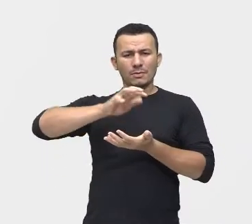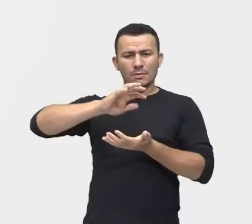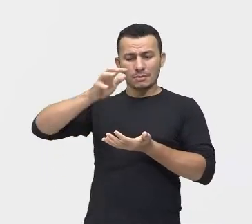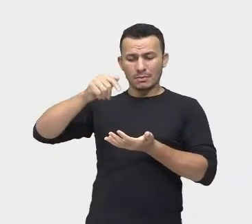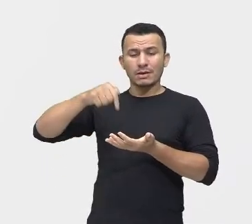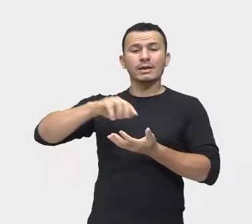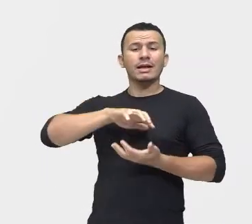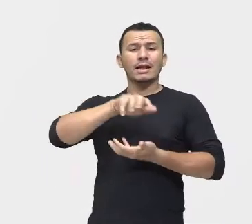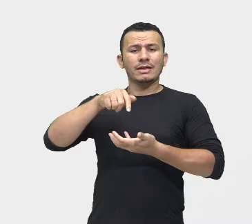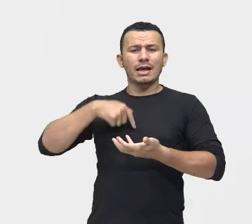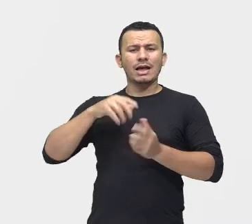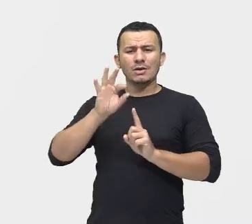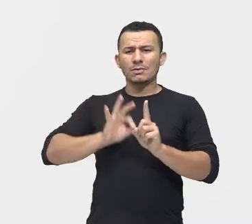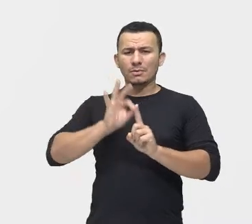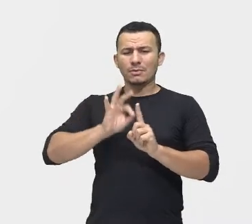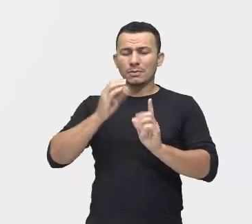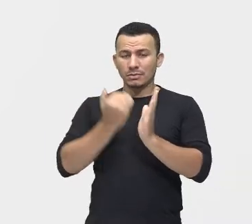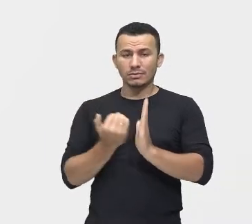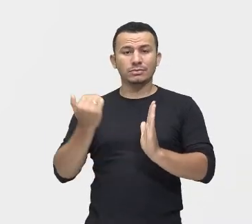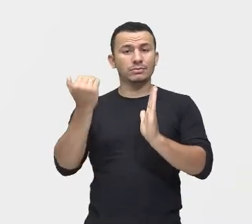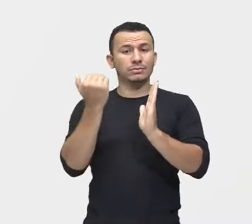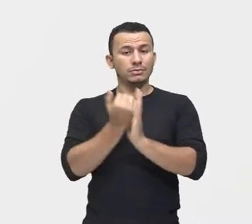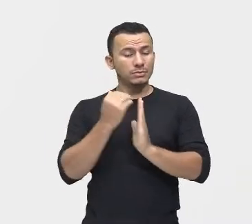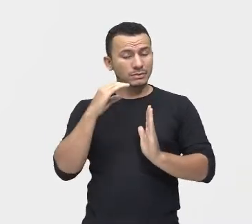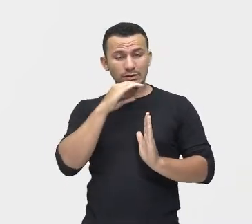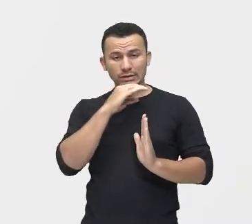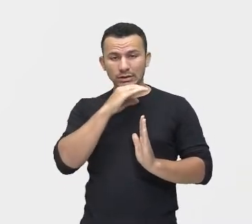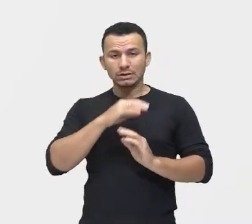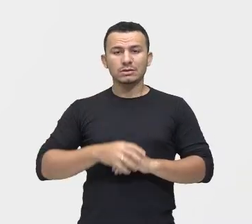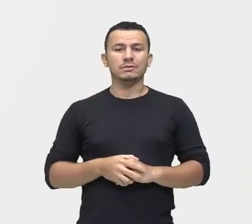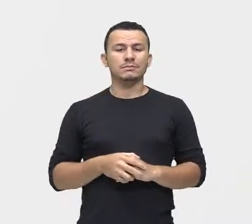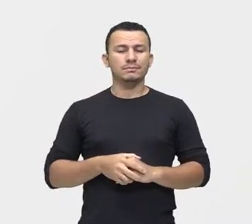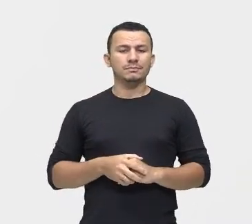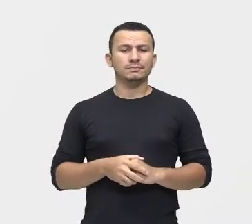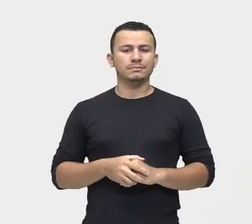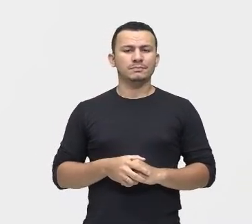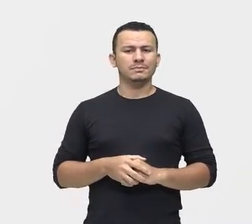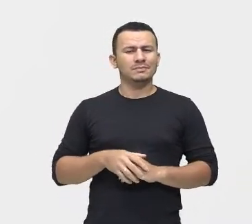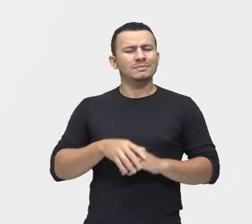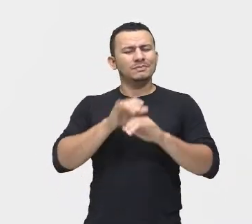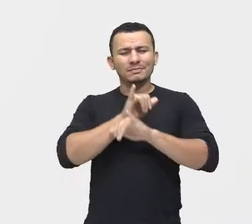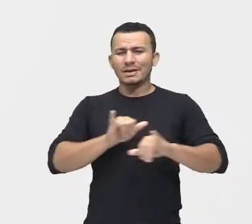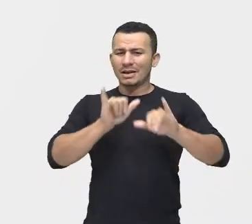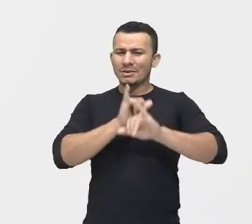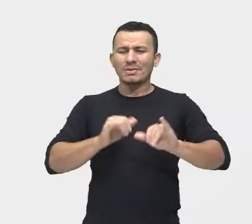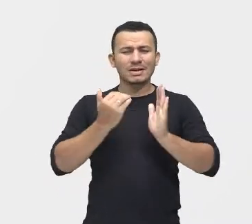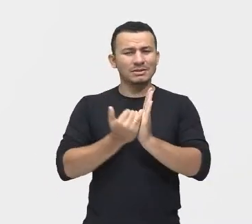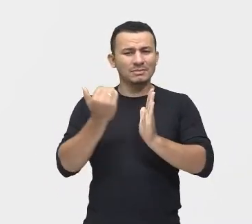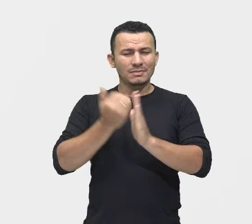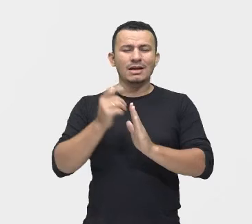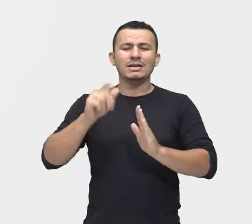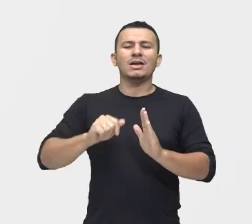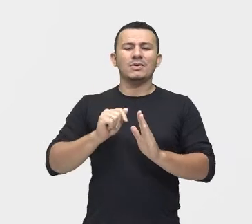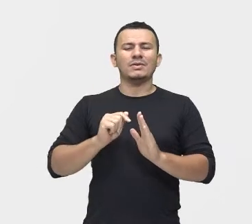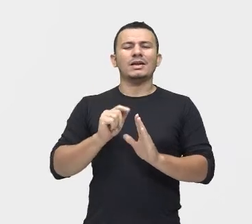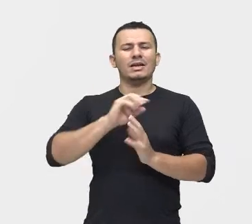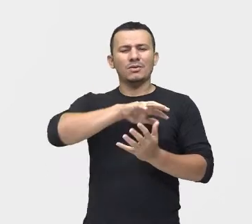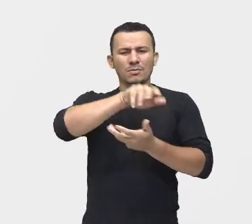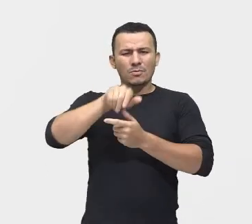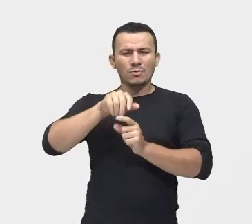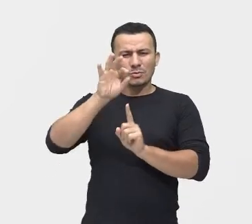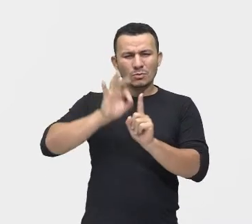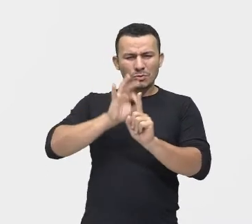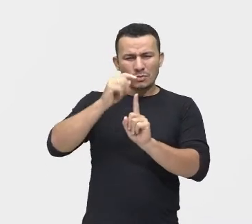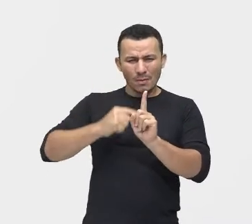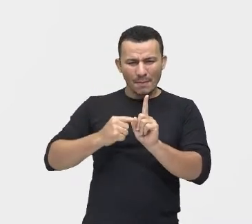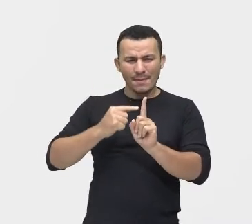a Terra com uma temperatura mais alta. E é o que a gente sempre escuta falar de aquecimento global. O